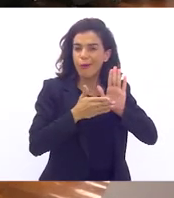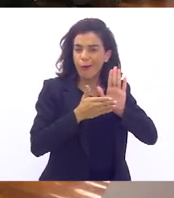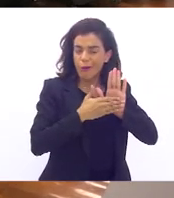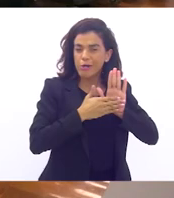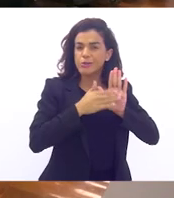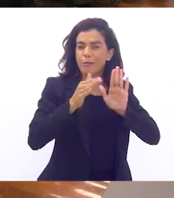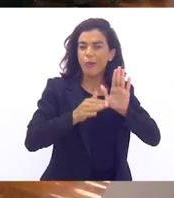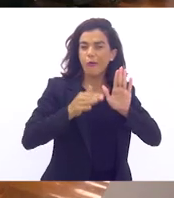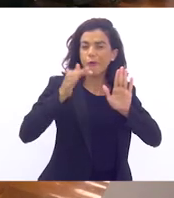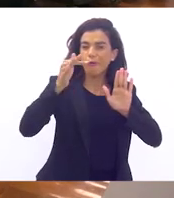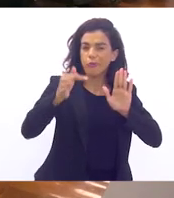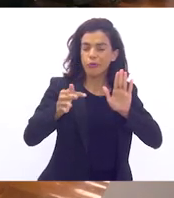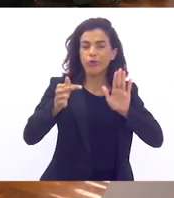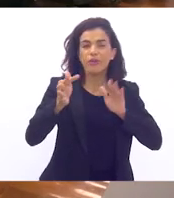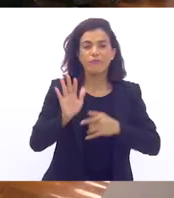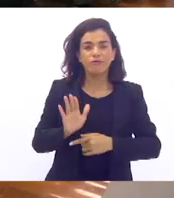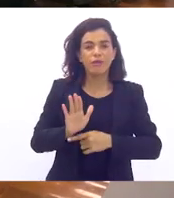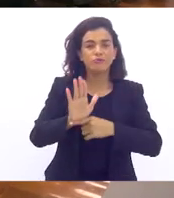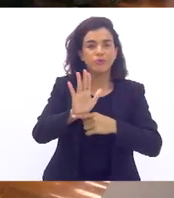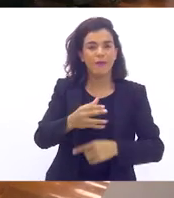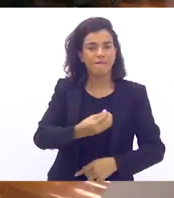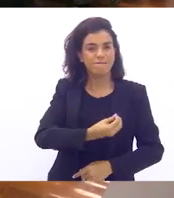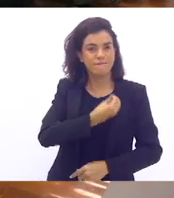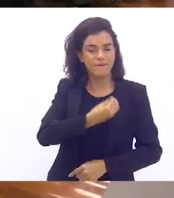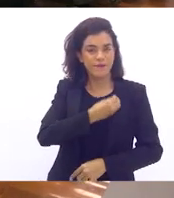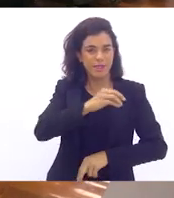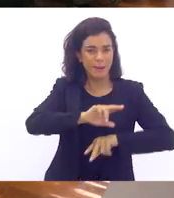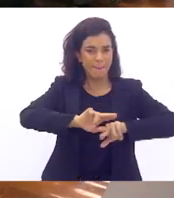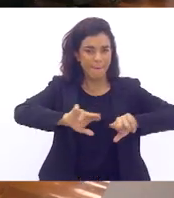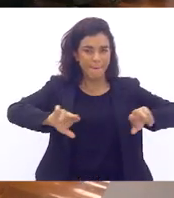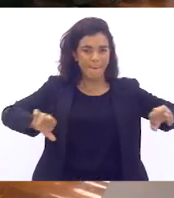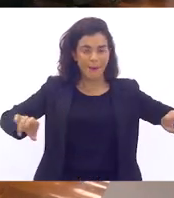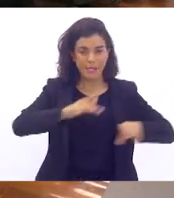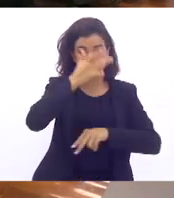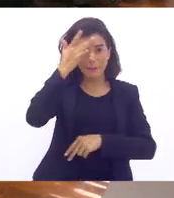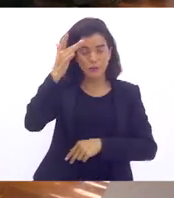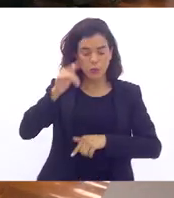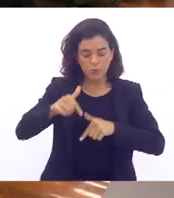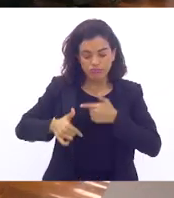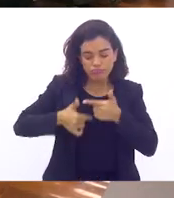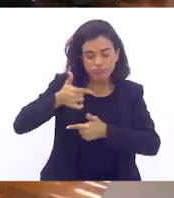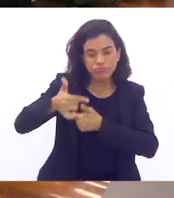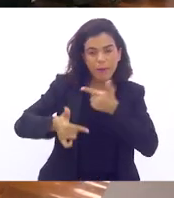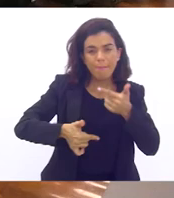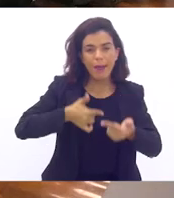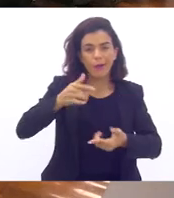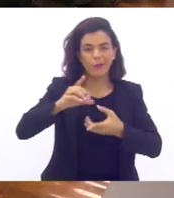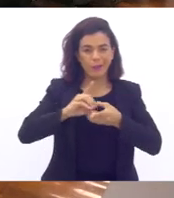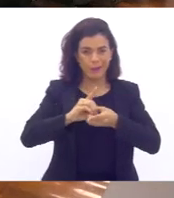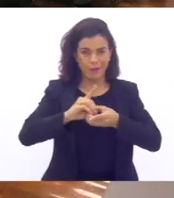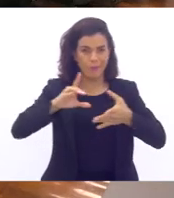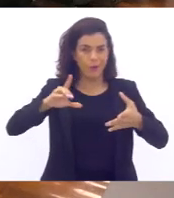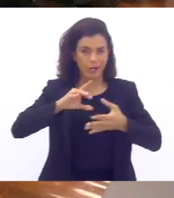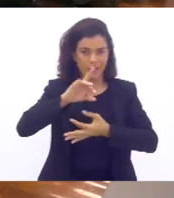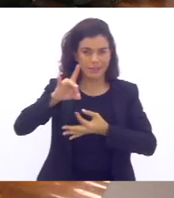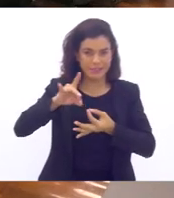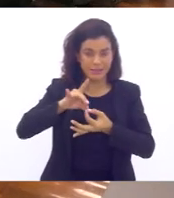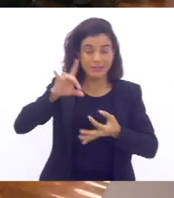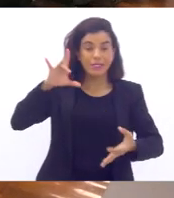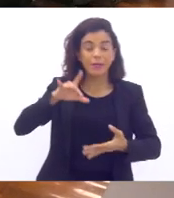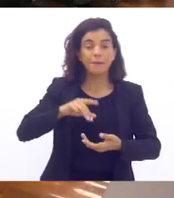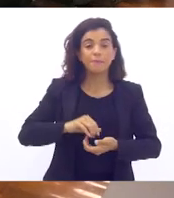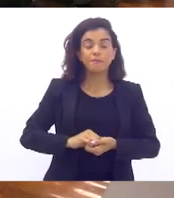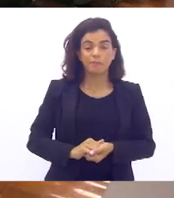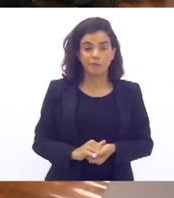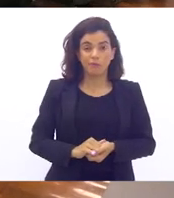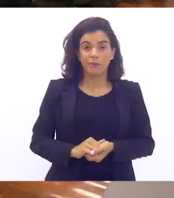vai fazer diferença na vida das pessoas um exercício também da Democracia haja Vista que o que a gente vai tratar é algo